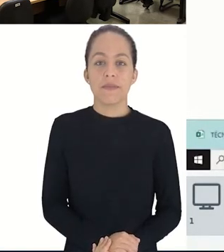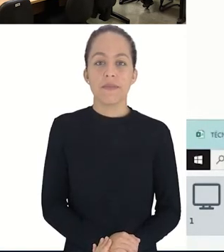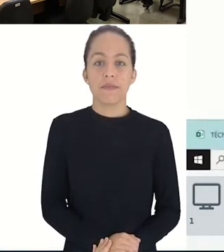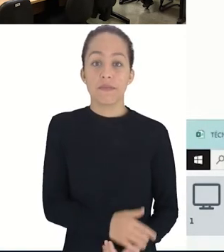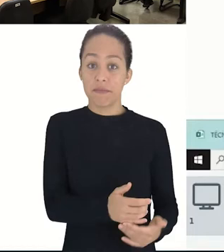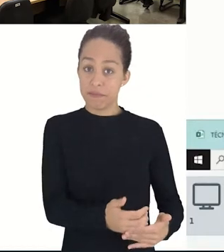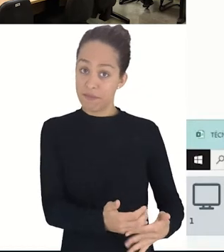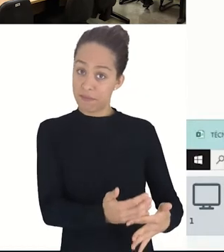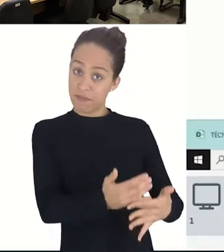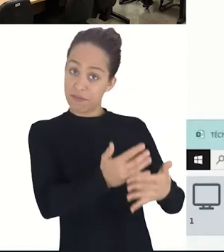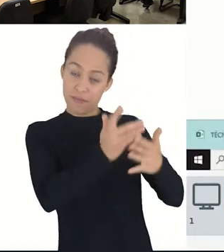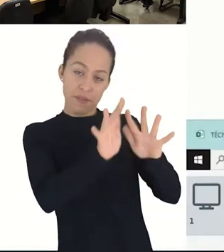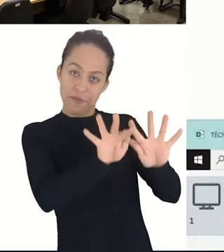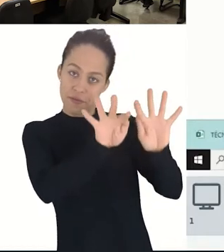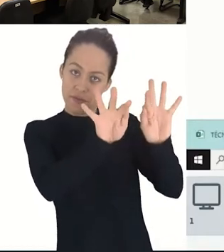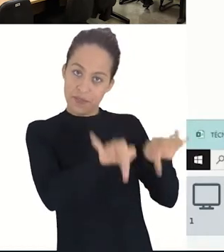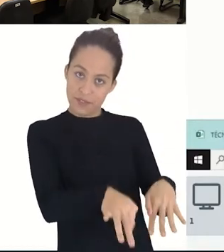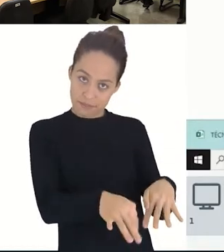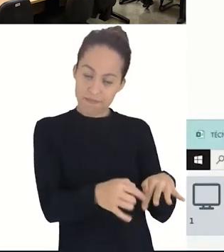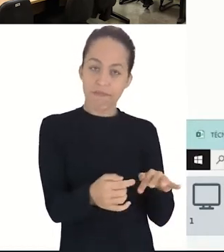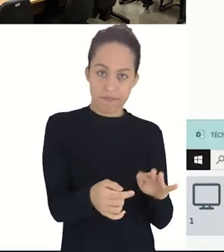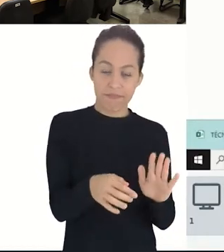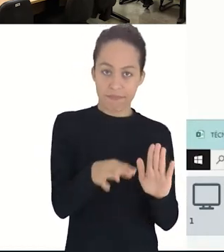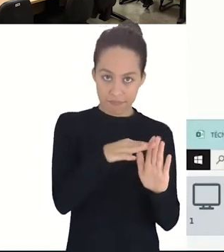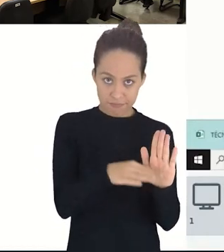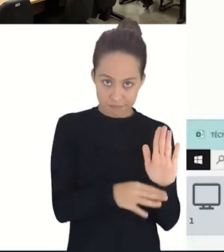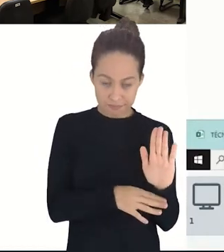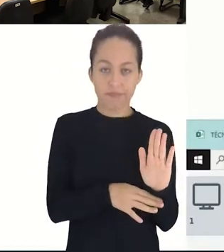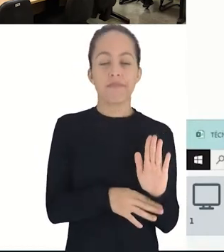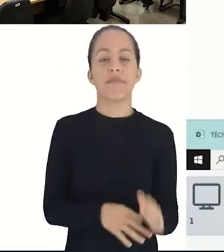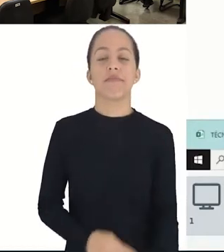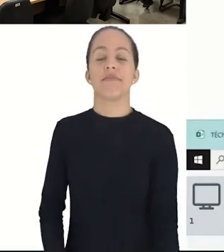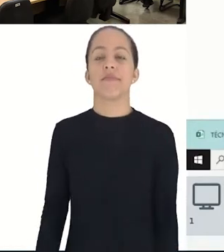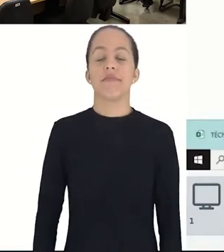Já estamos chegando ao final da lista.